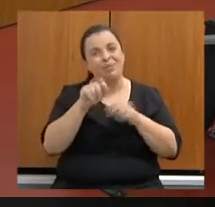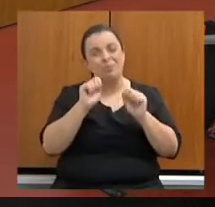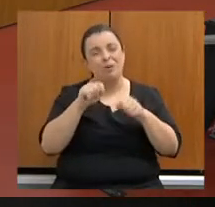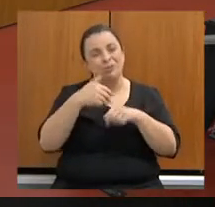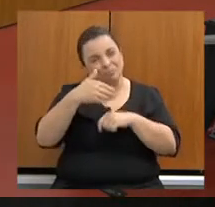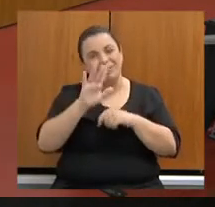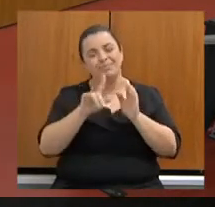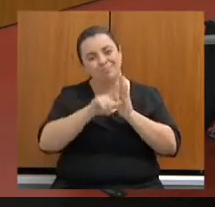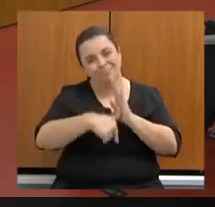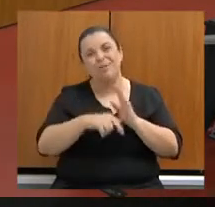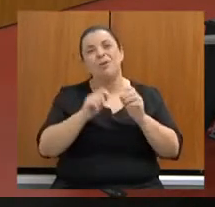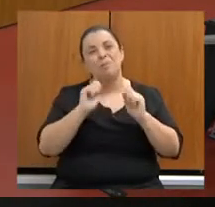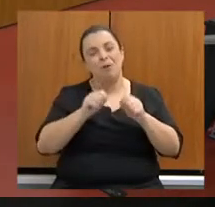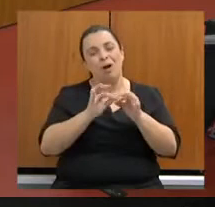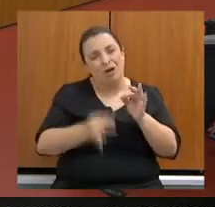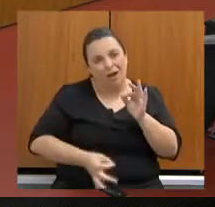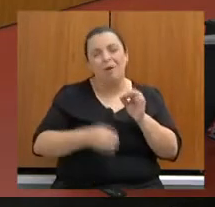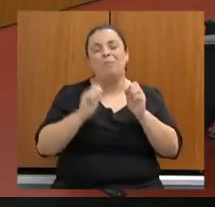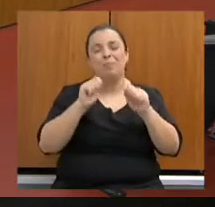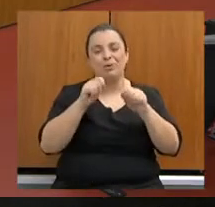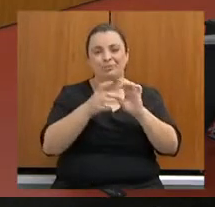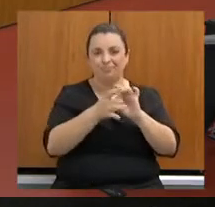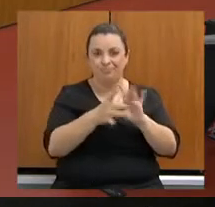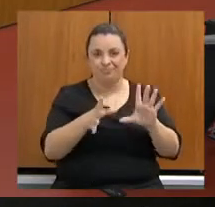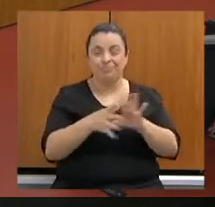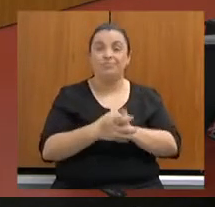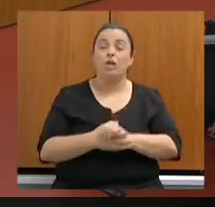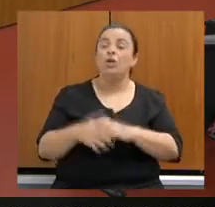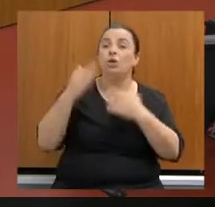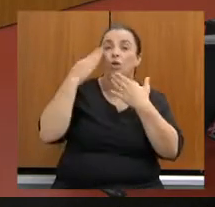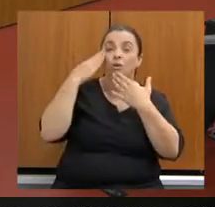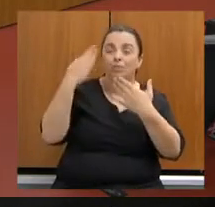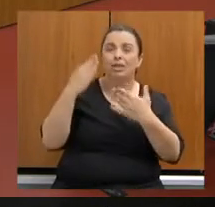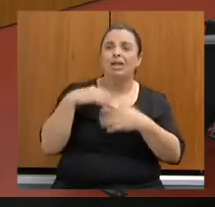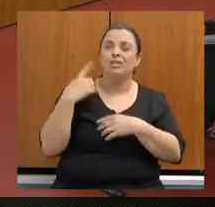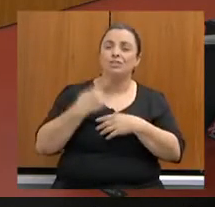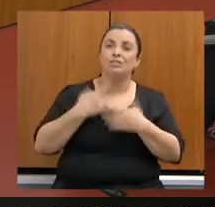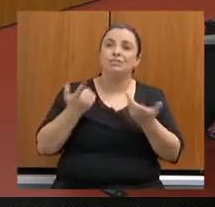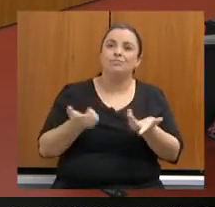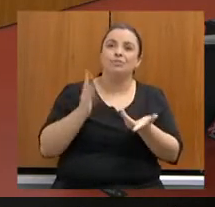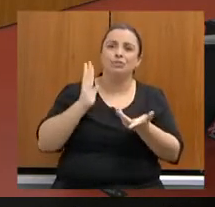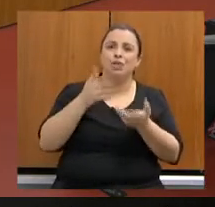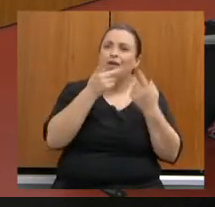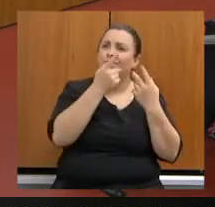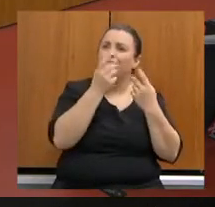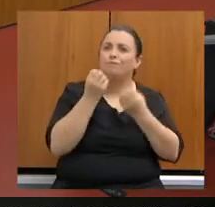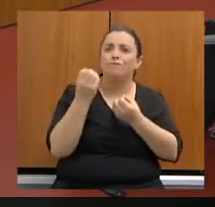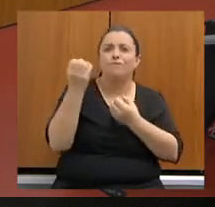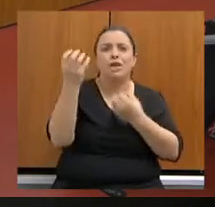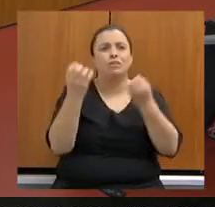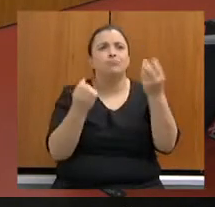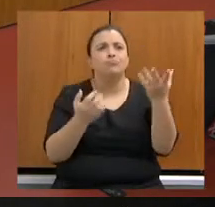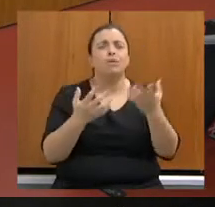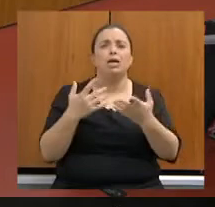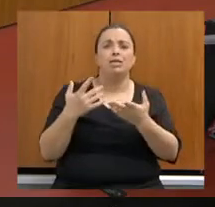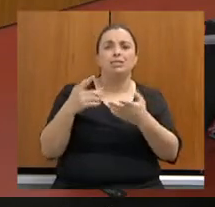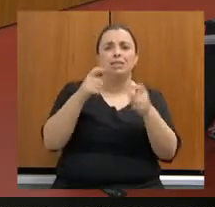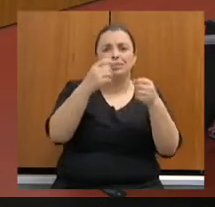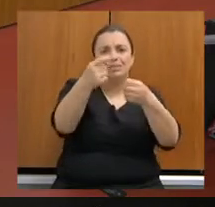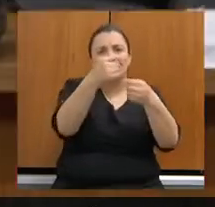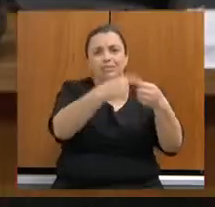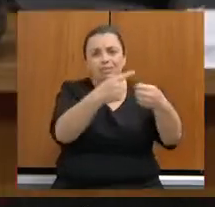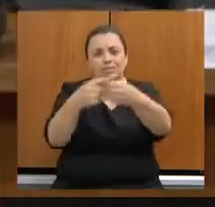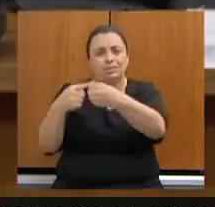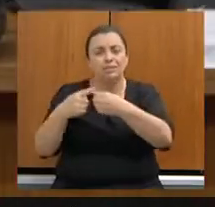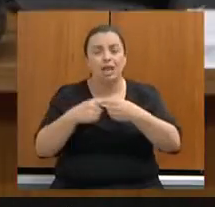Deputado muito obrigada a gente fez uma viagem muito produtiva aí pelo interior é sempre bom gente poder estar junto vendo os